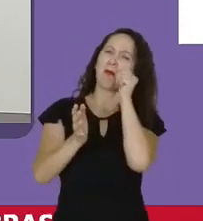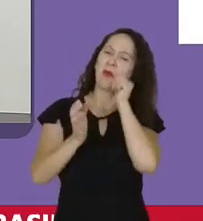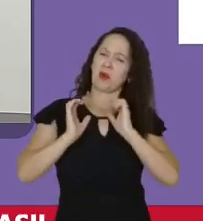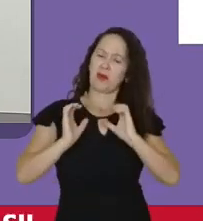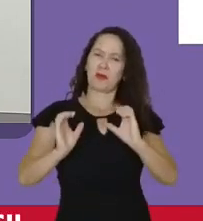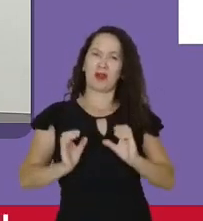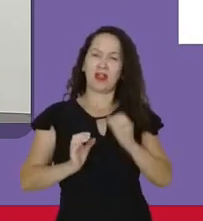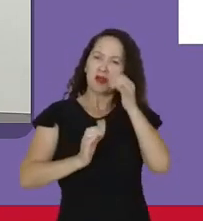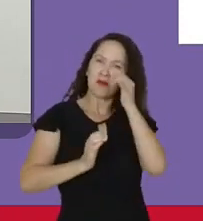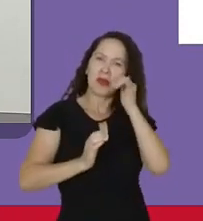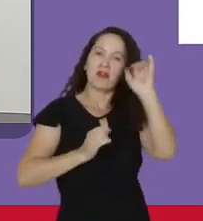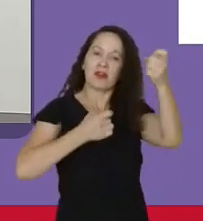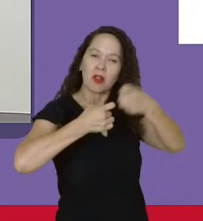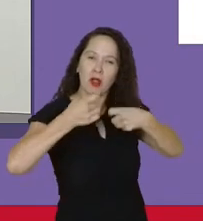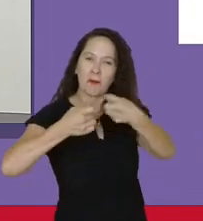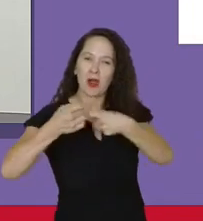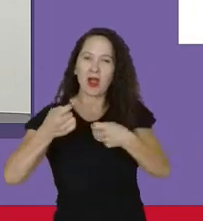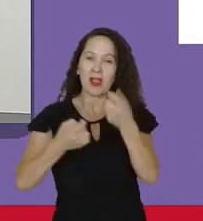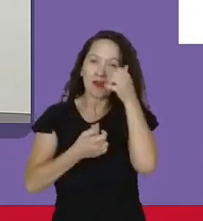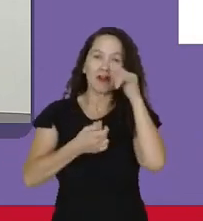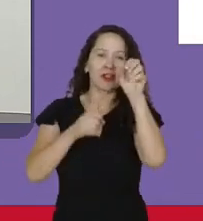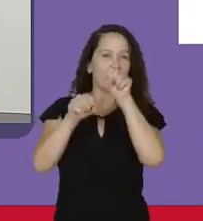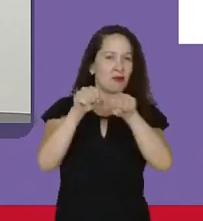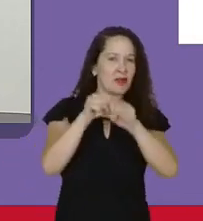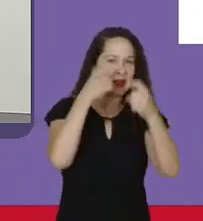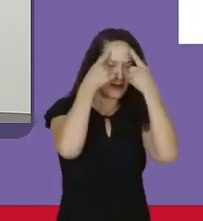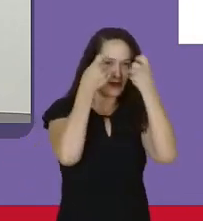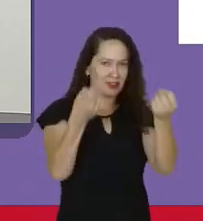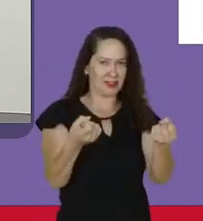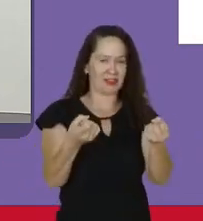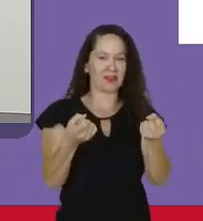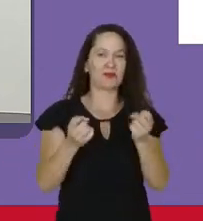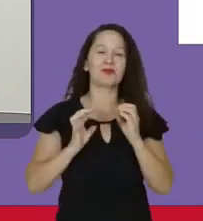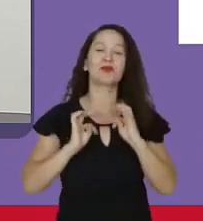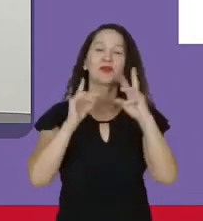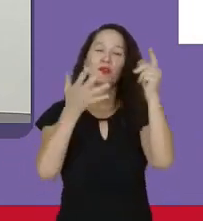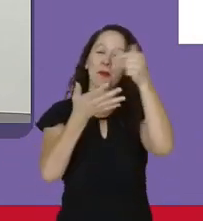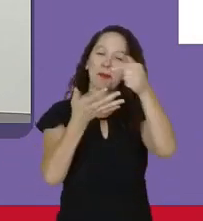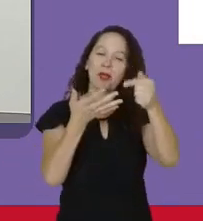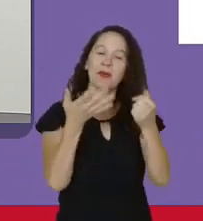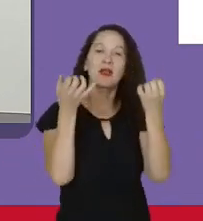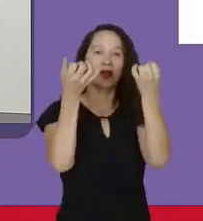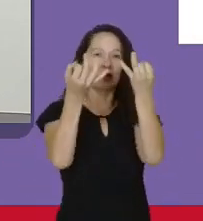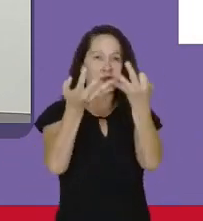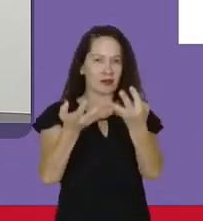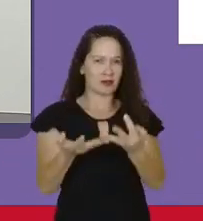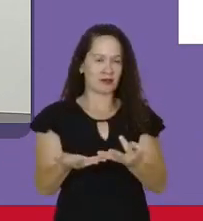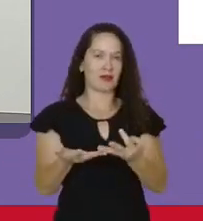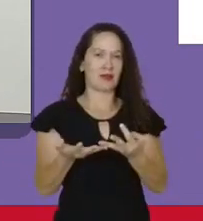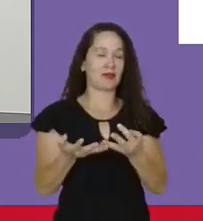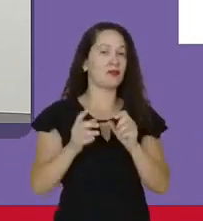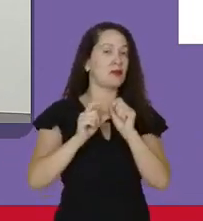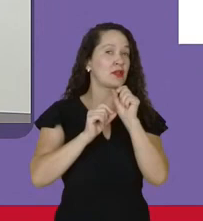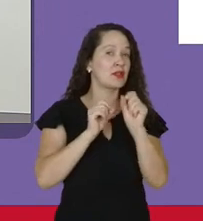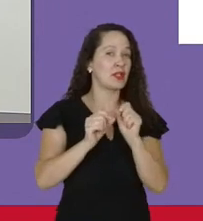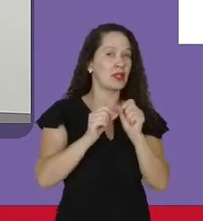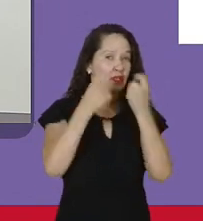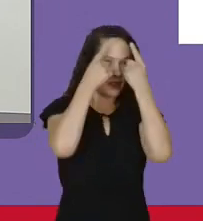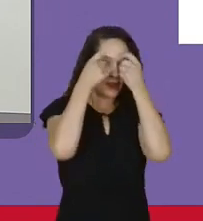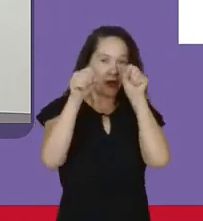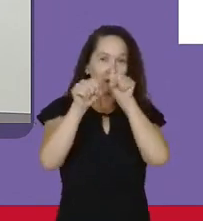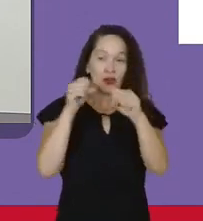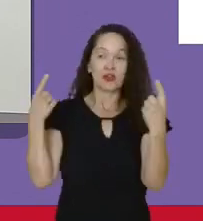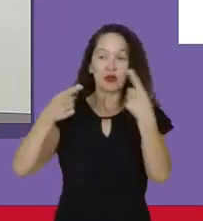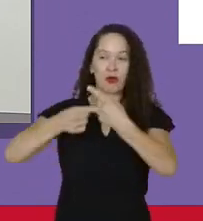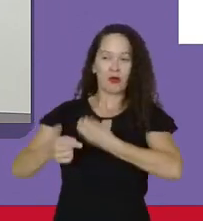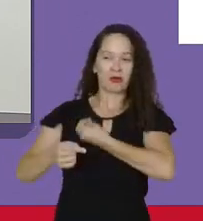seja estuprada, para que ela não sofra violência. E isso tudo é para justificar justamente as violências que ela